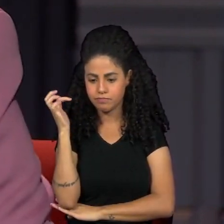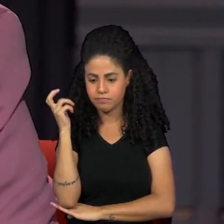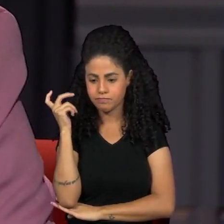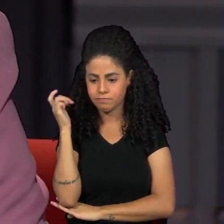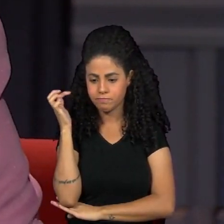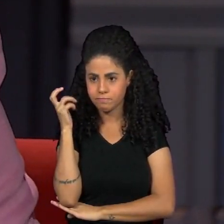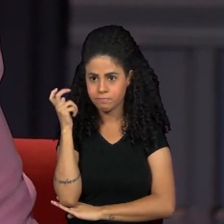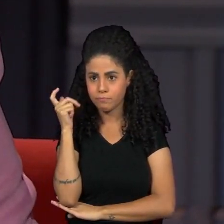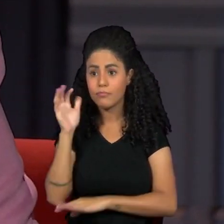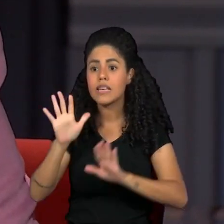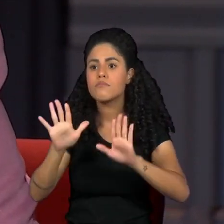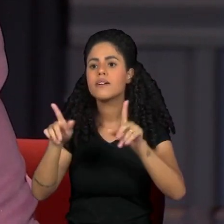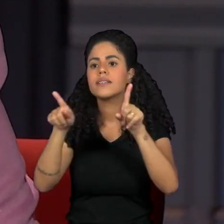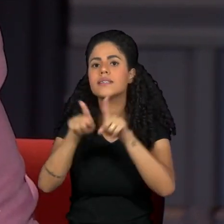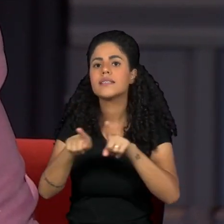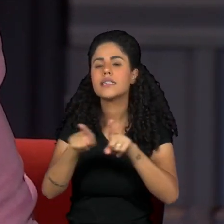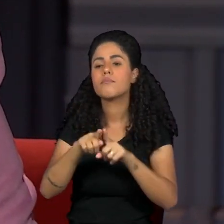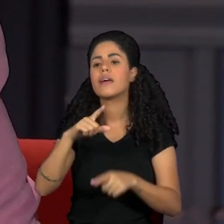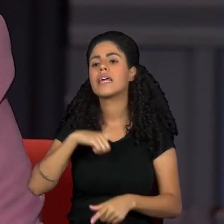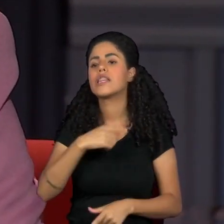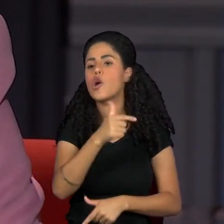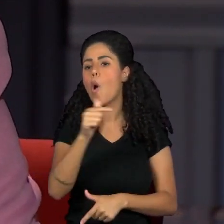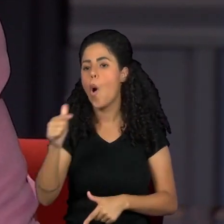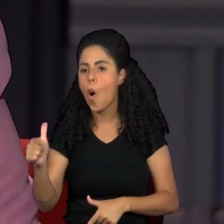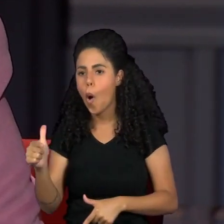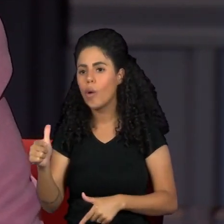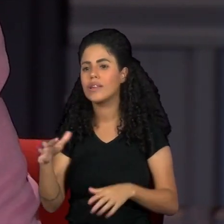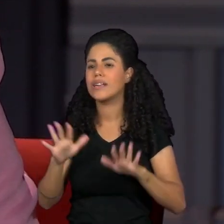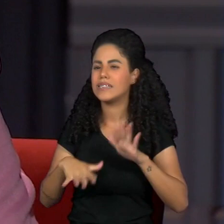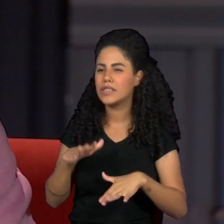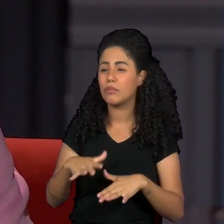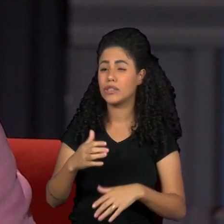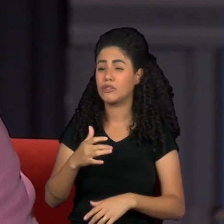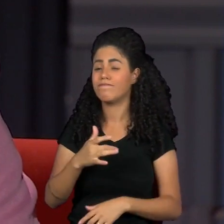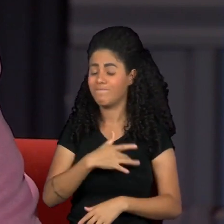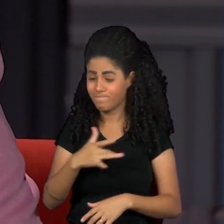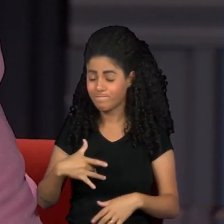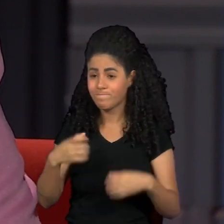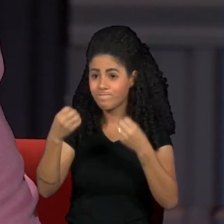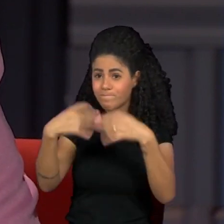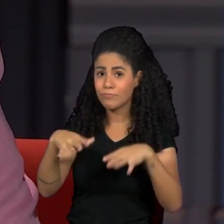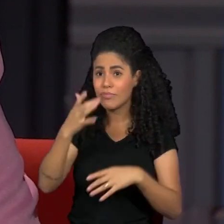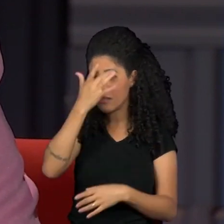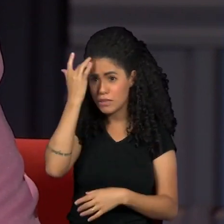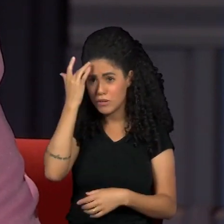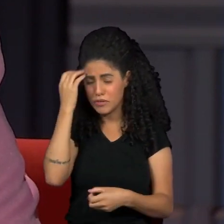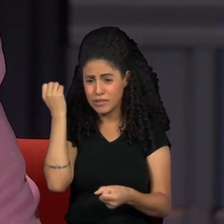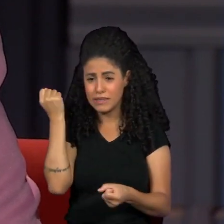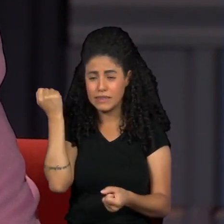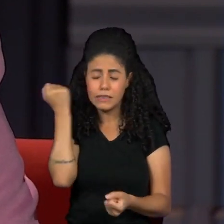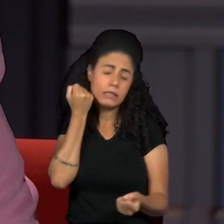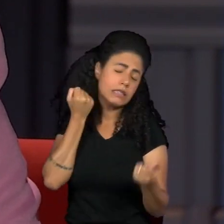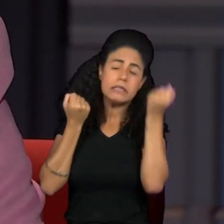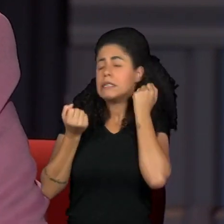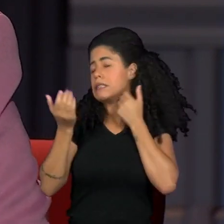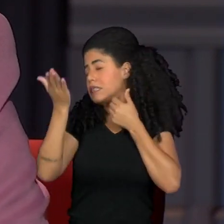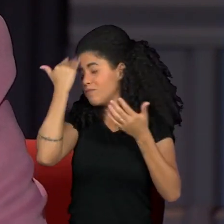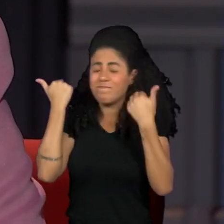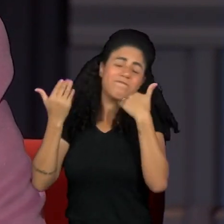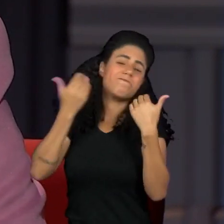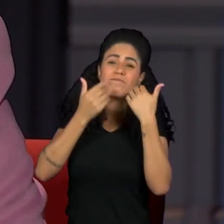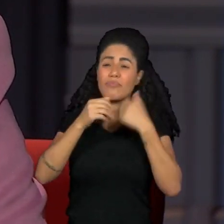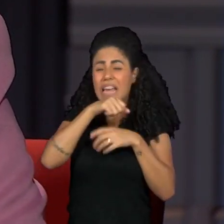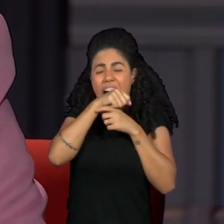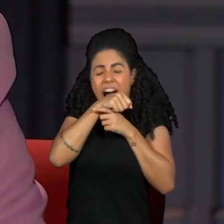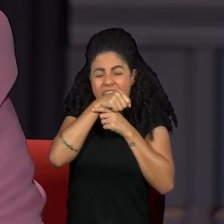tem também a estereotipia que é um pouco prejudicial. Um pouco não, bastante, que a pessoa se autoagride. Então, ela se